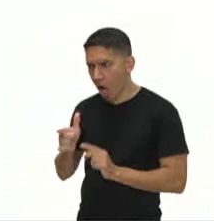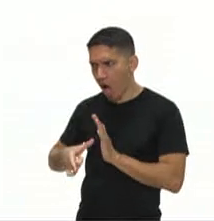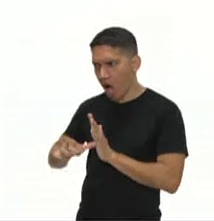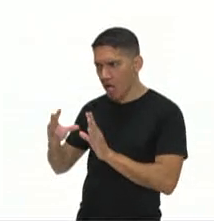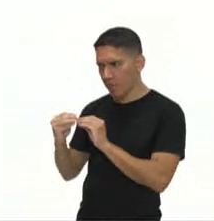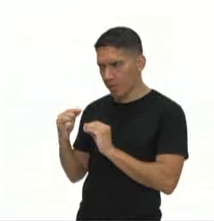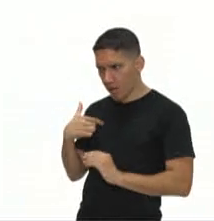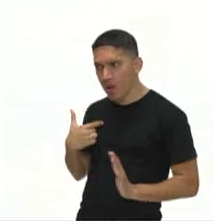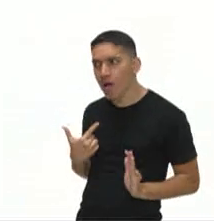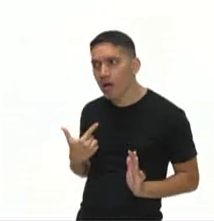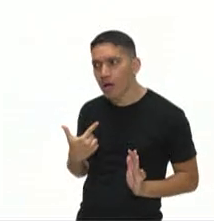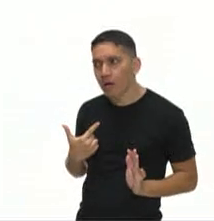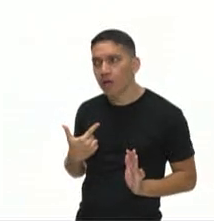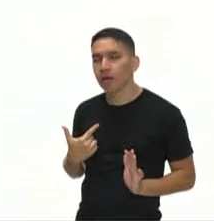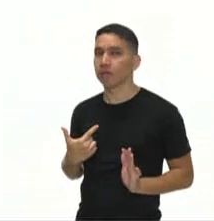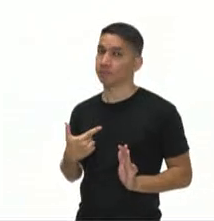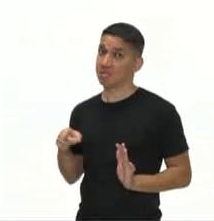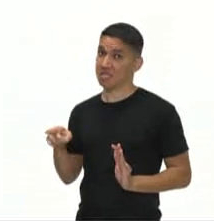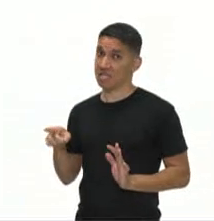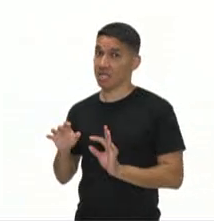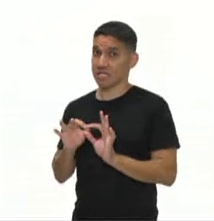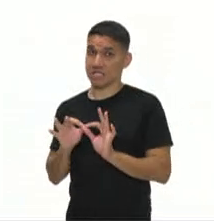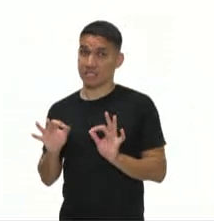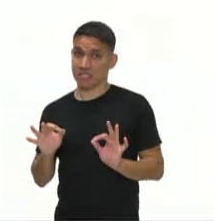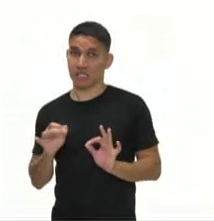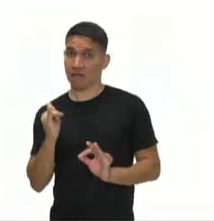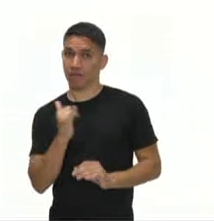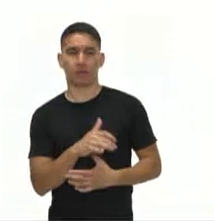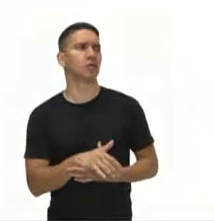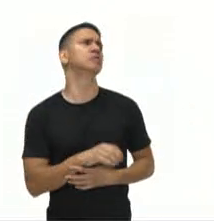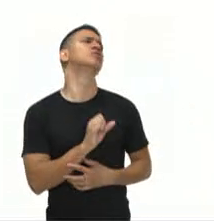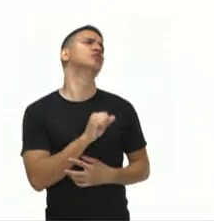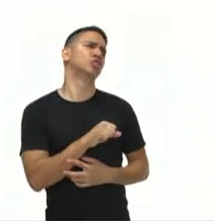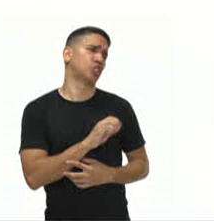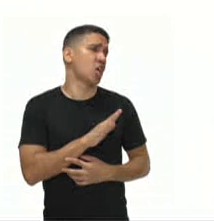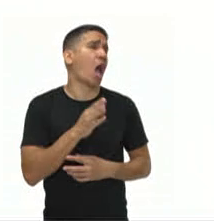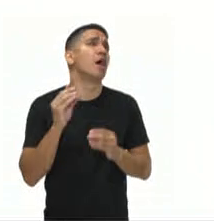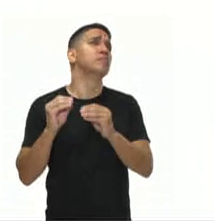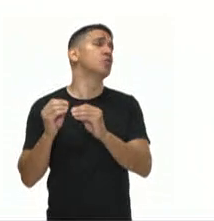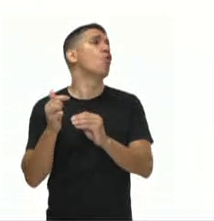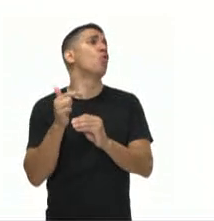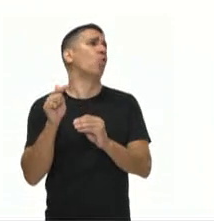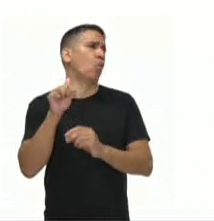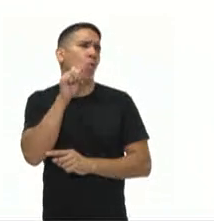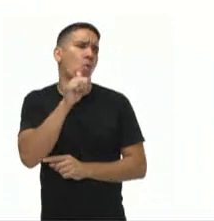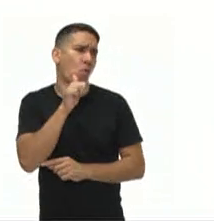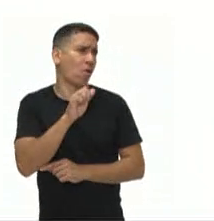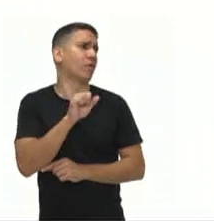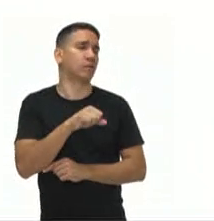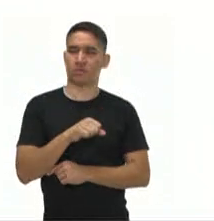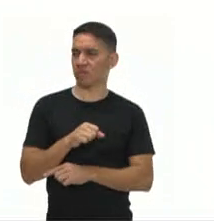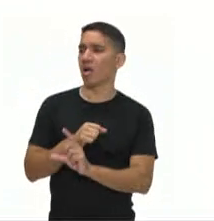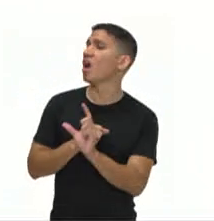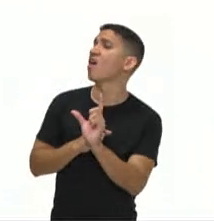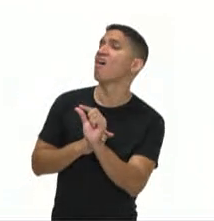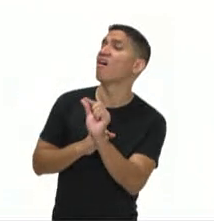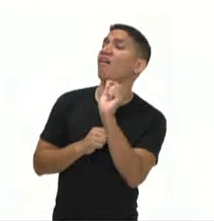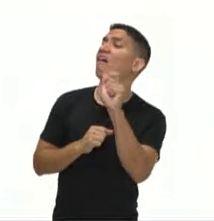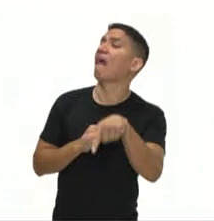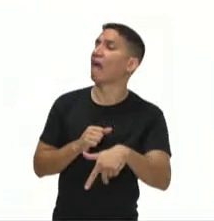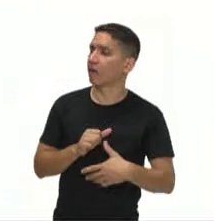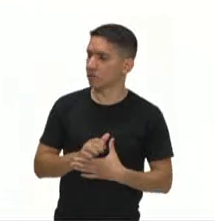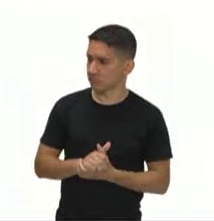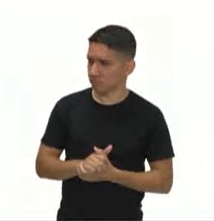beijar? Ele foi simples. Sim, já beijei antes uma mulher. Quem era ela? Perguntou com